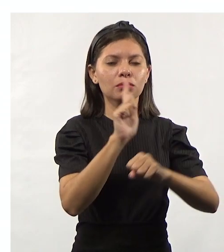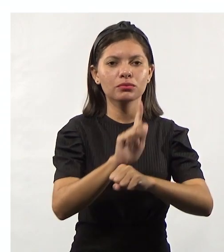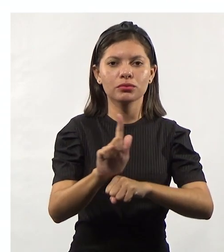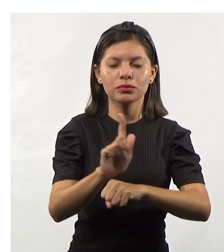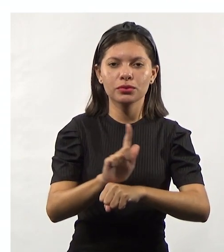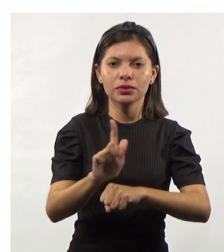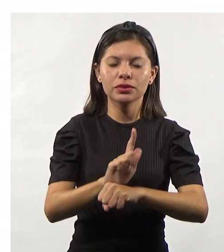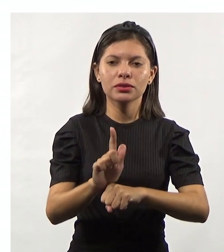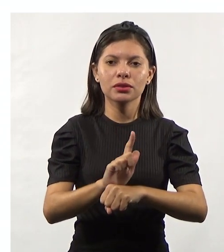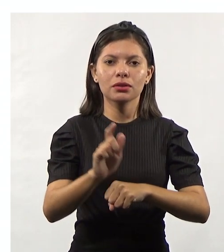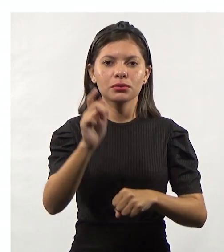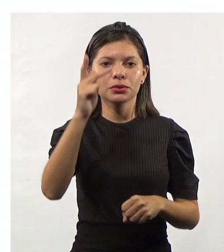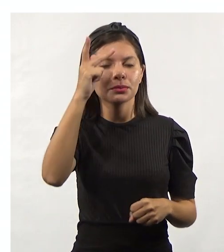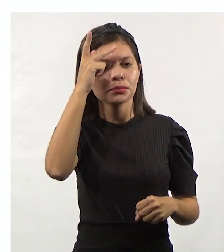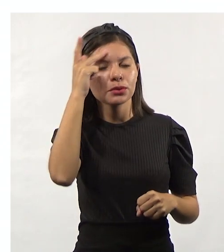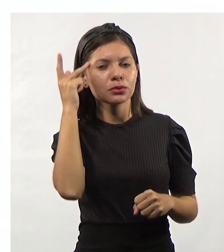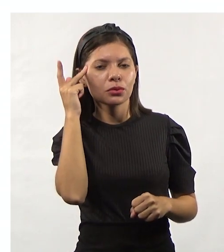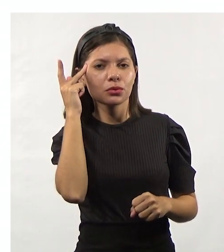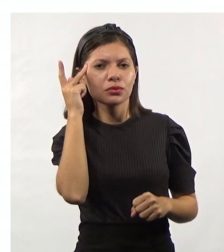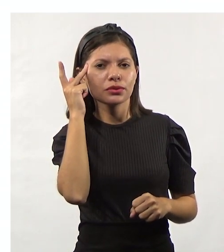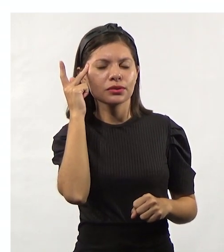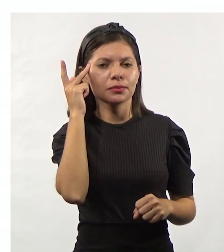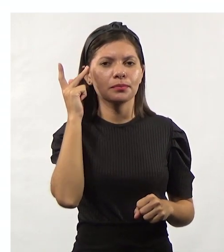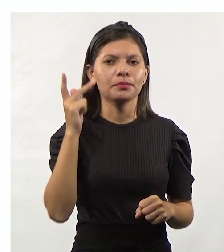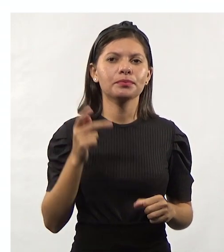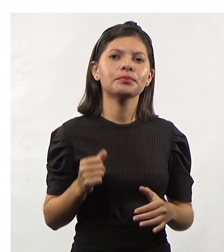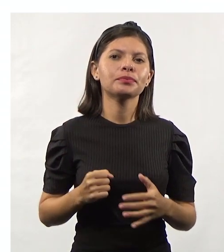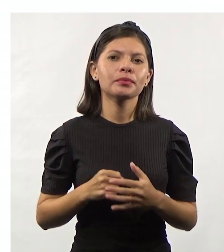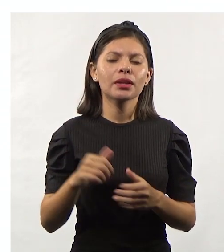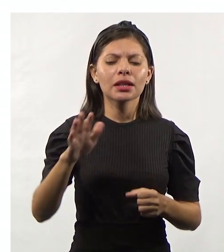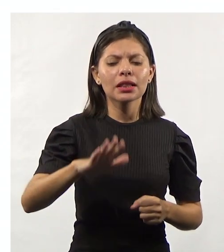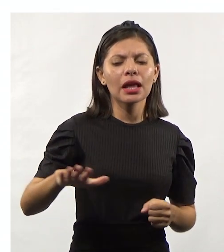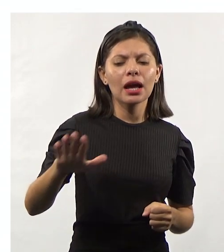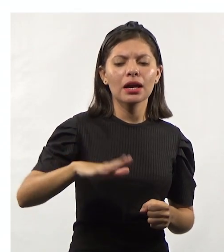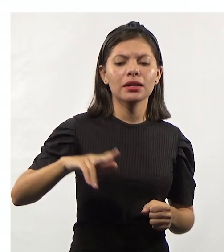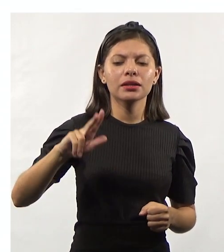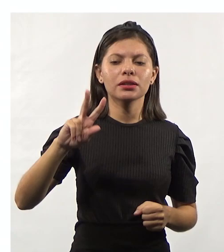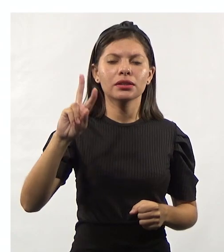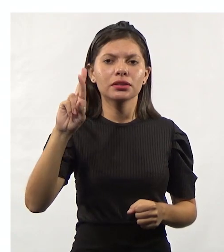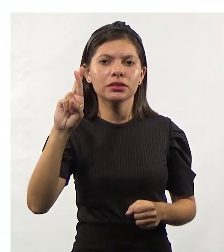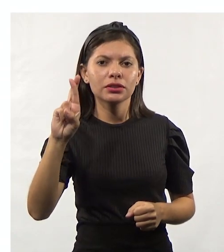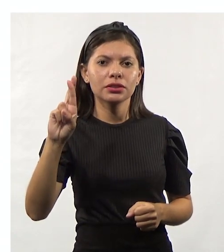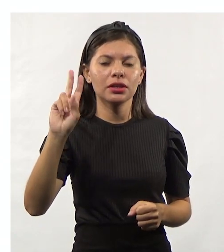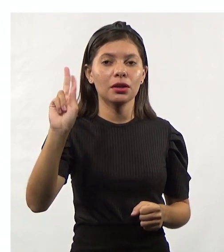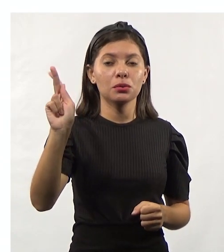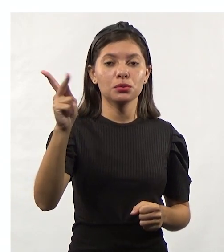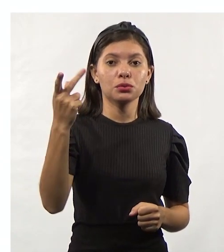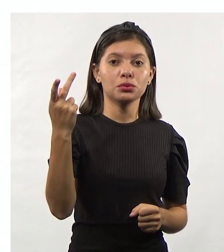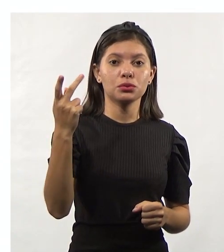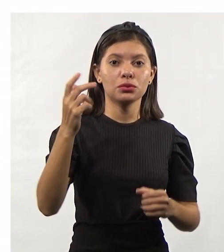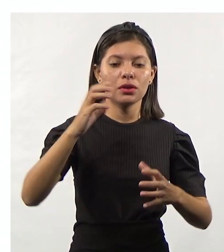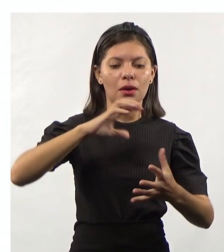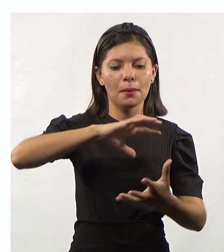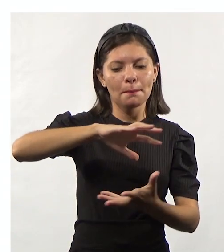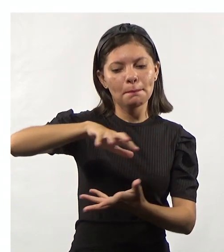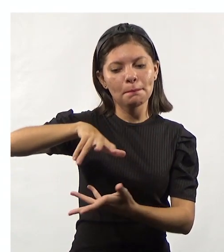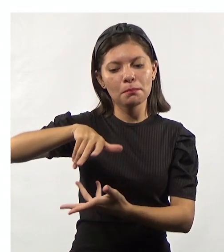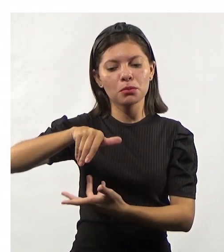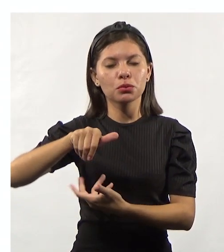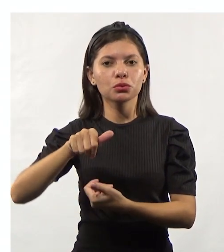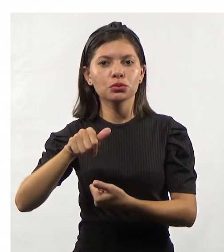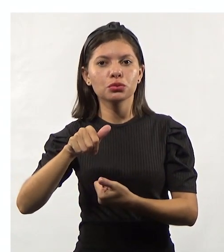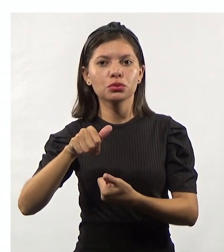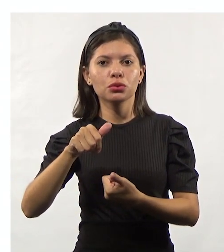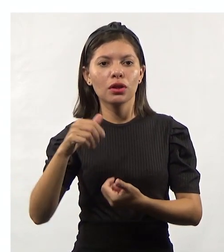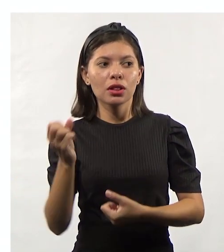pouquinho sobre a evolução na área de recursos humanos e o novo mundo do trabalho, né? Vamos falar um pouquinho